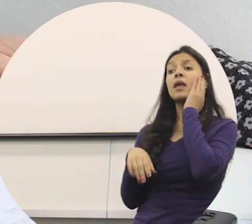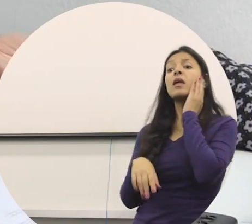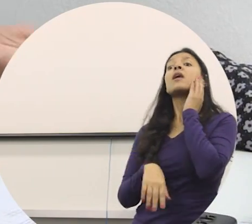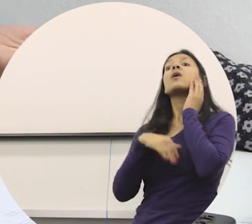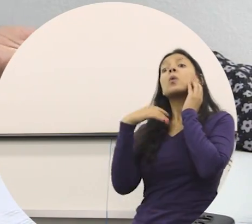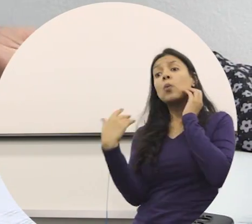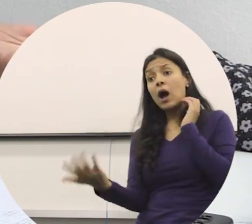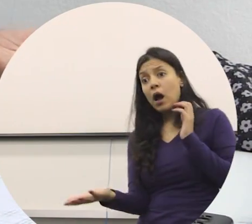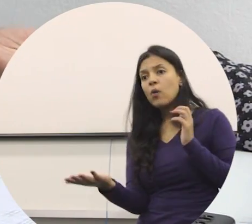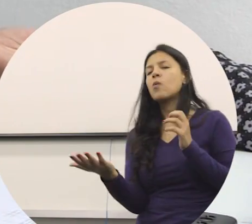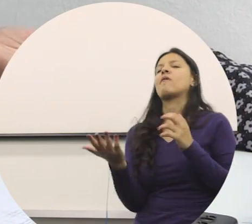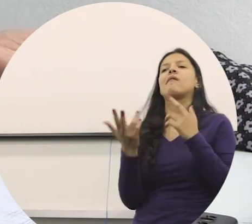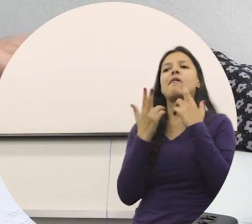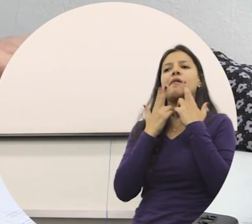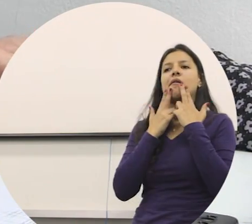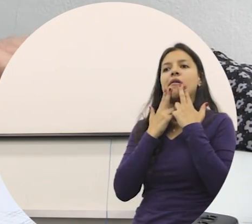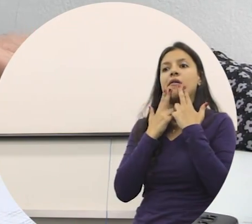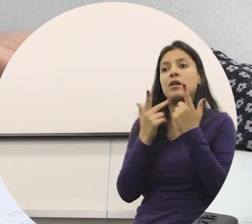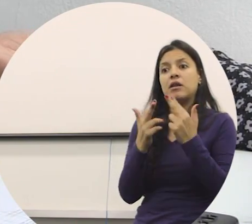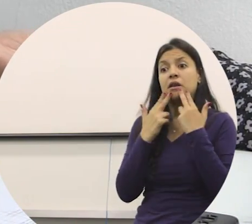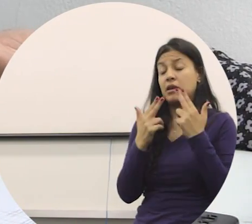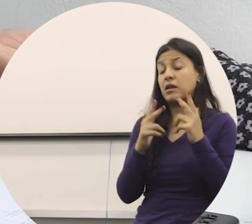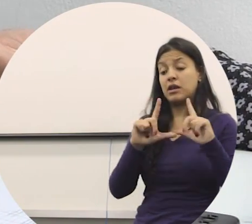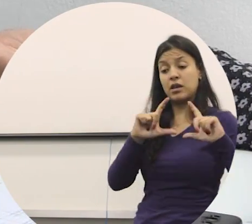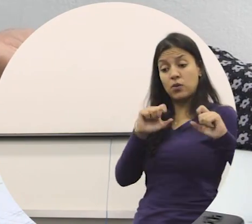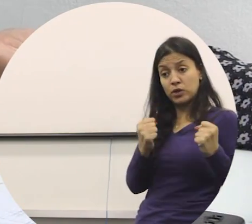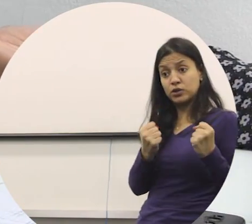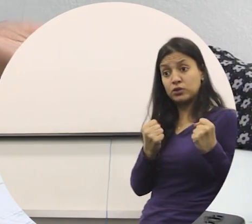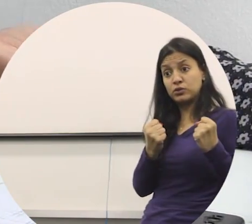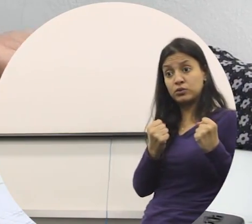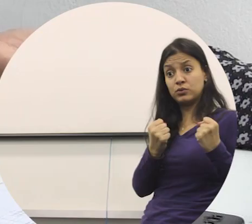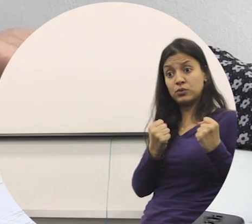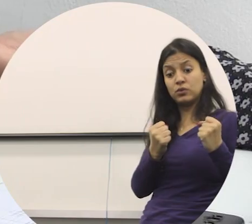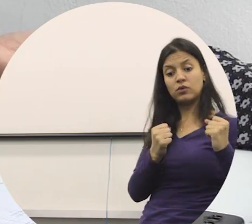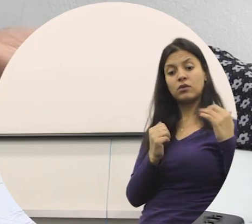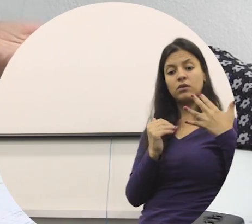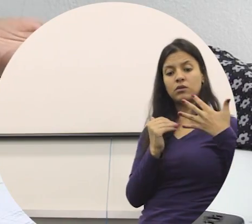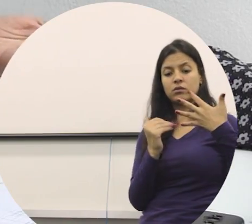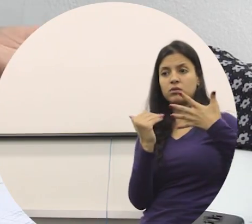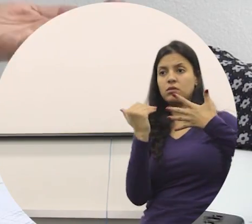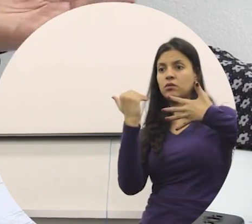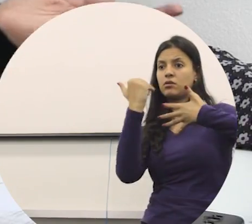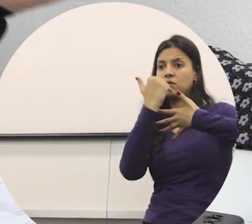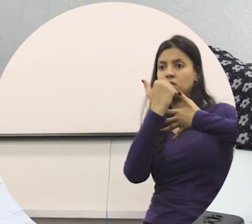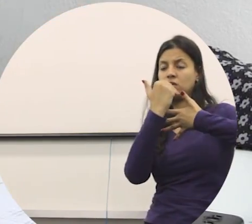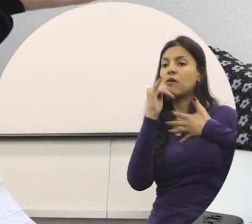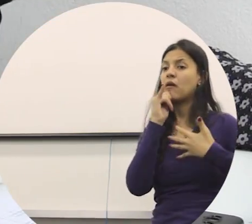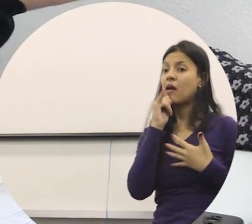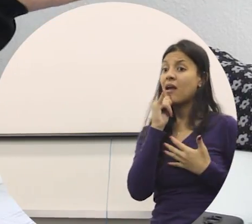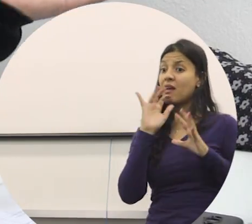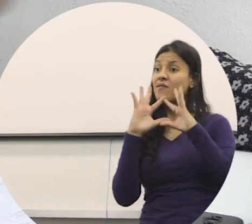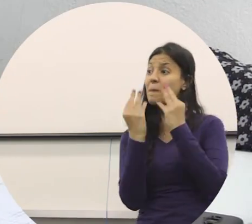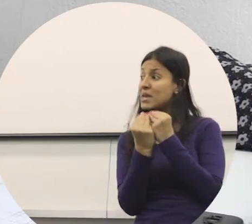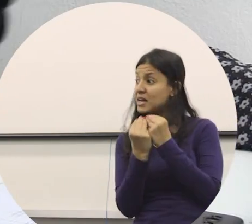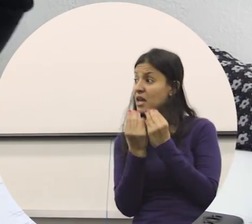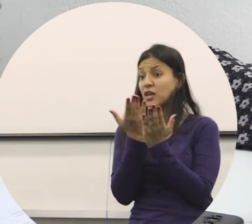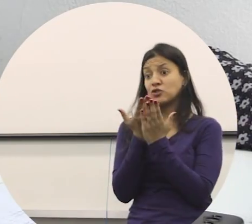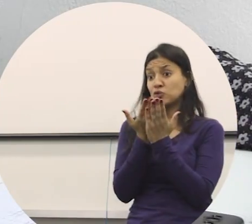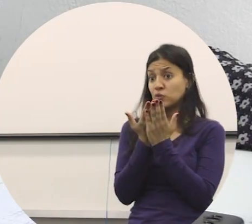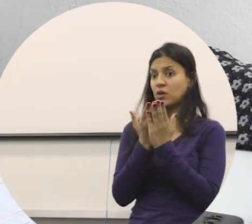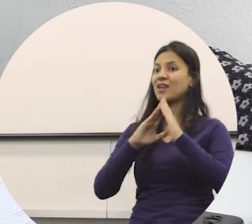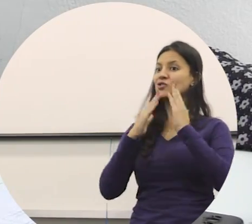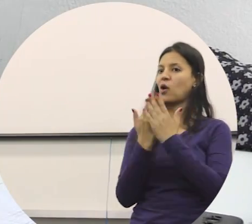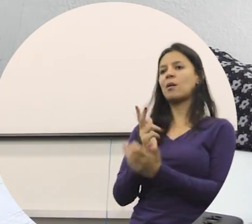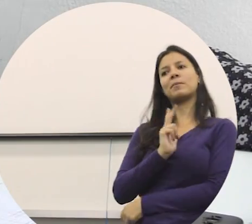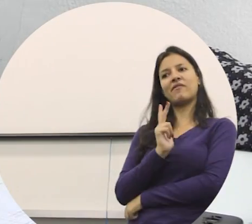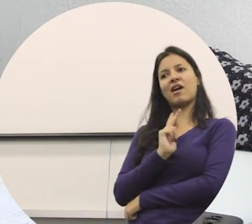linguístico que chega uma criança de ciclo alfabetização? Com relatos, por exemplo, de família que vem de uma escola privada, com a crise que a